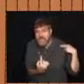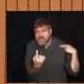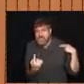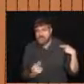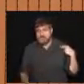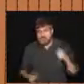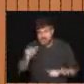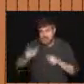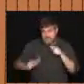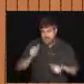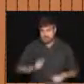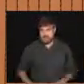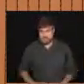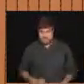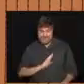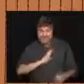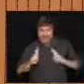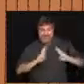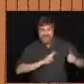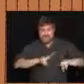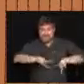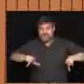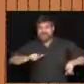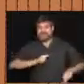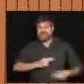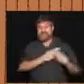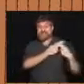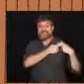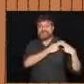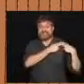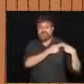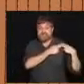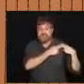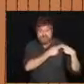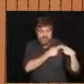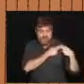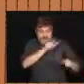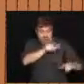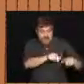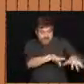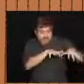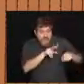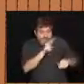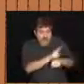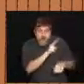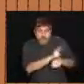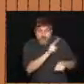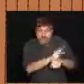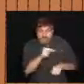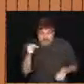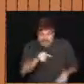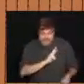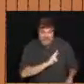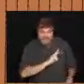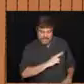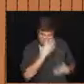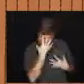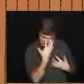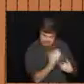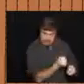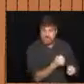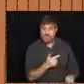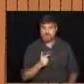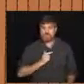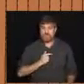membro, um líder espiritual, ter a responsabilidade com aquelas pessoas que estão sob a sua responsabilidade. Foi dito aqui